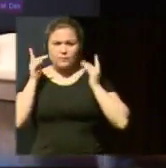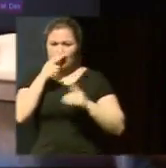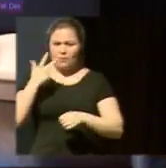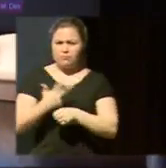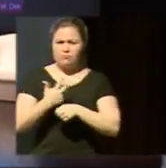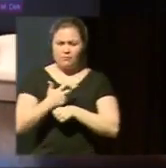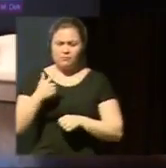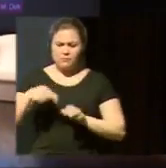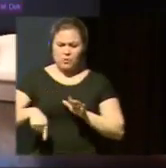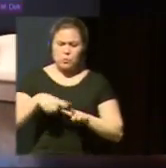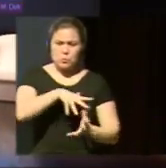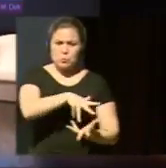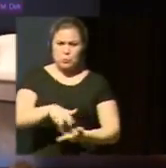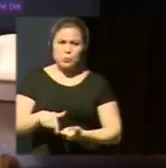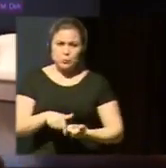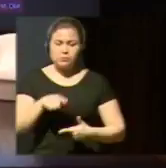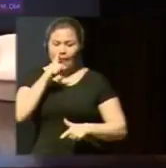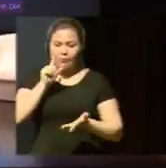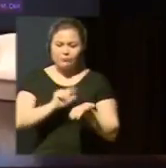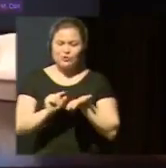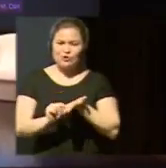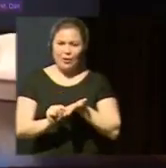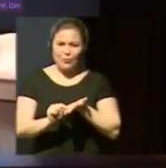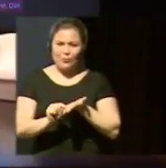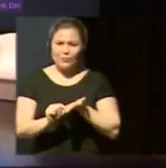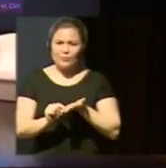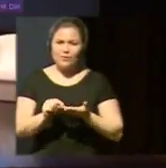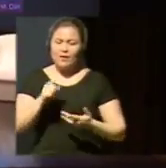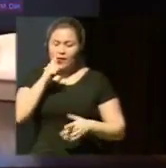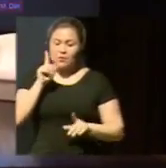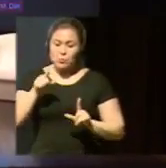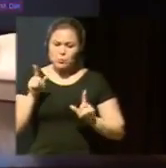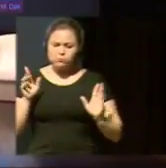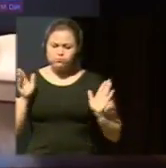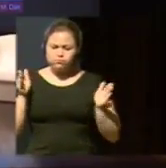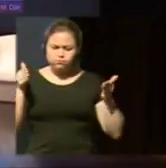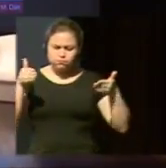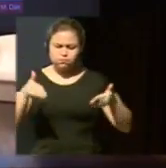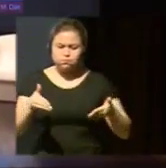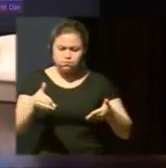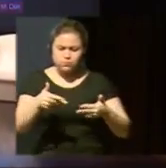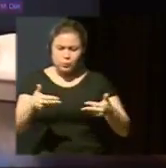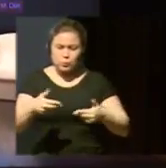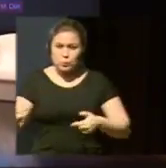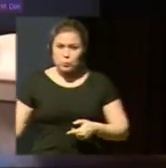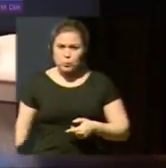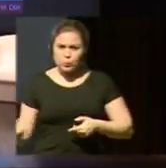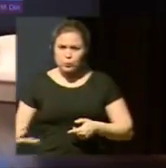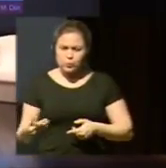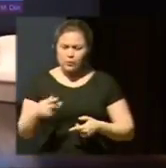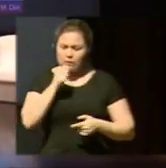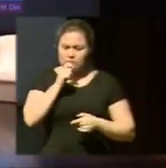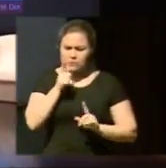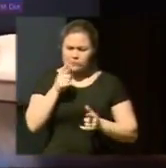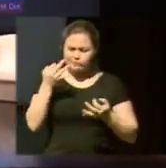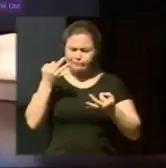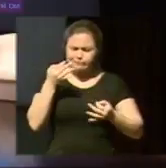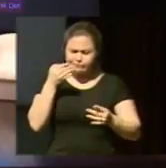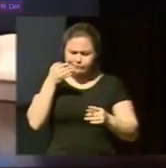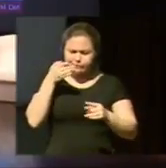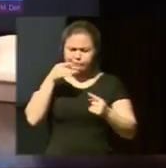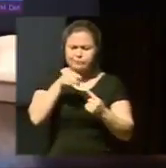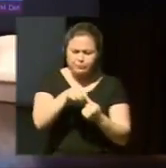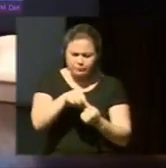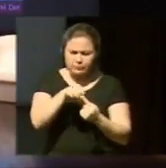idosos nesse mundo digital. São abordagens inovadoras, não muito ortodoxas,